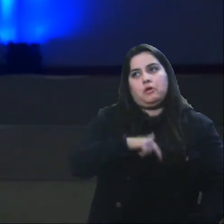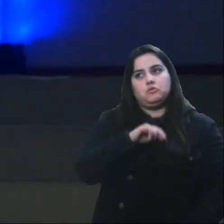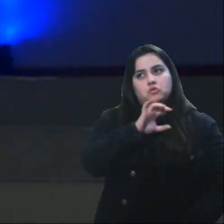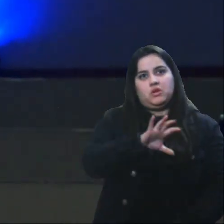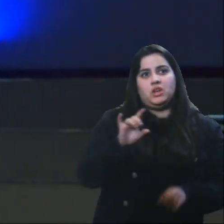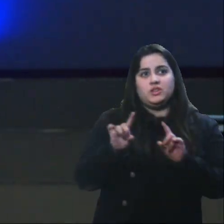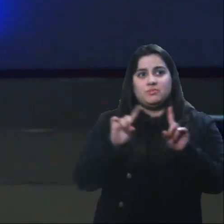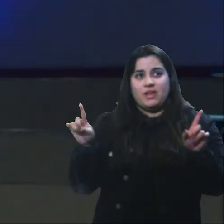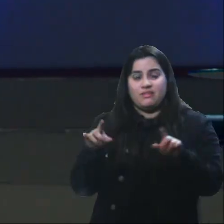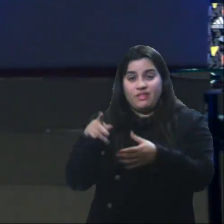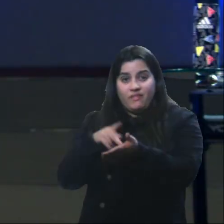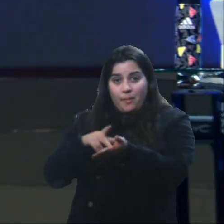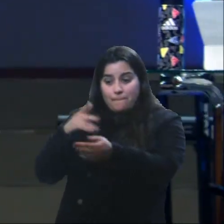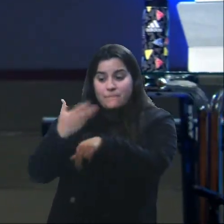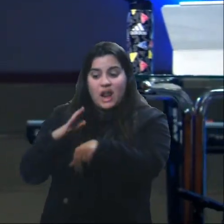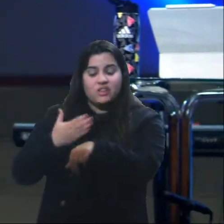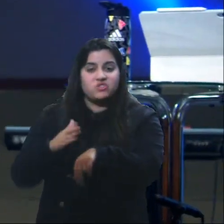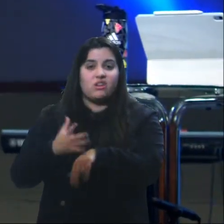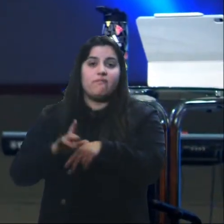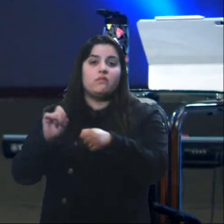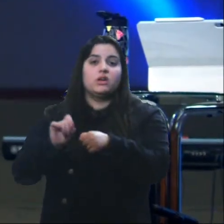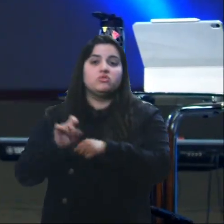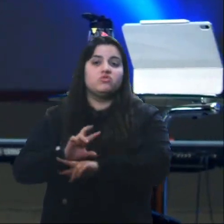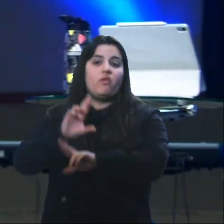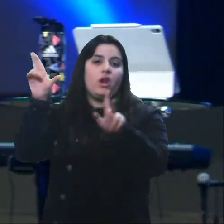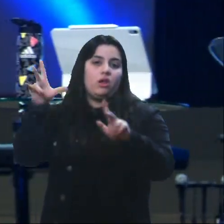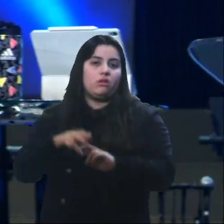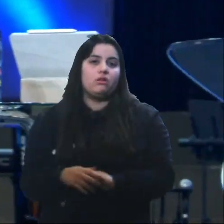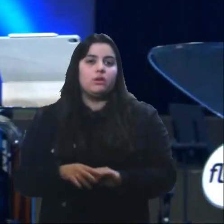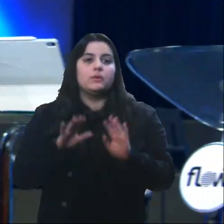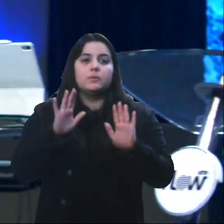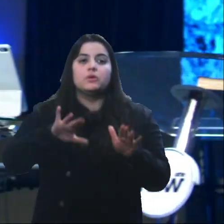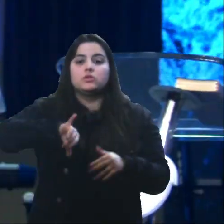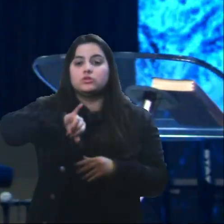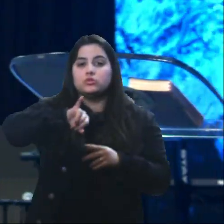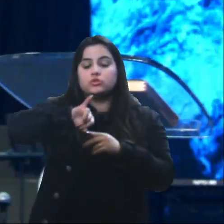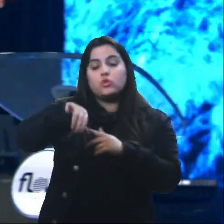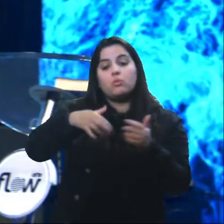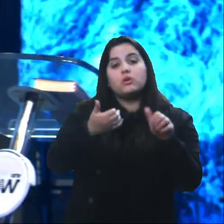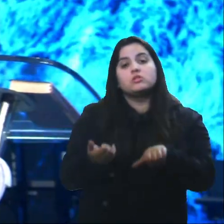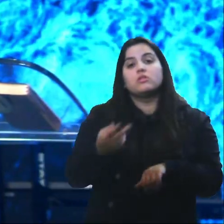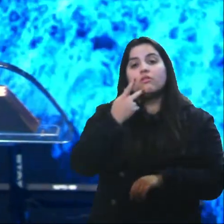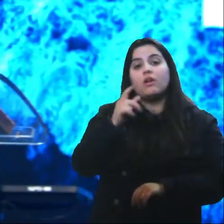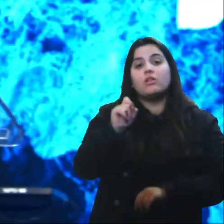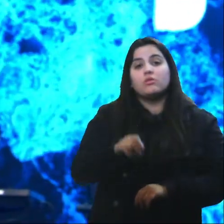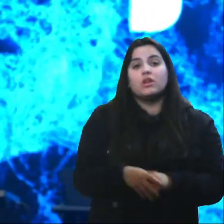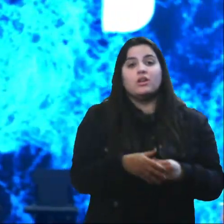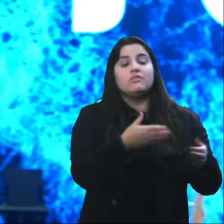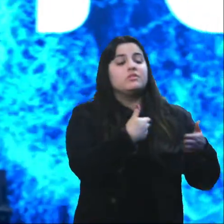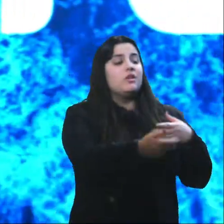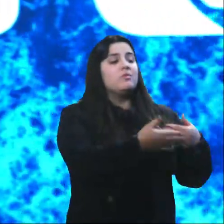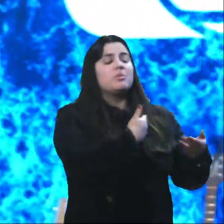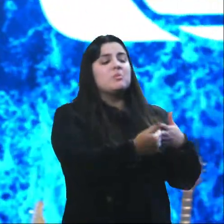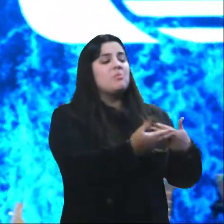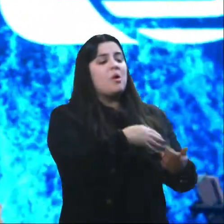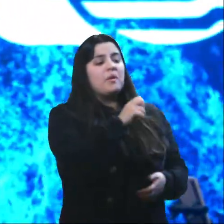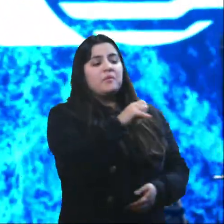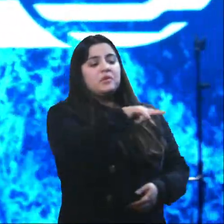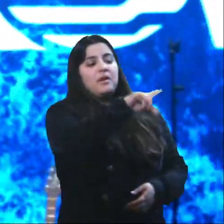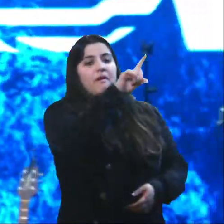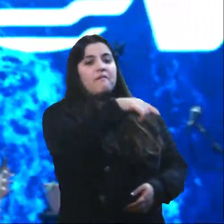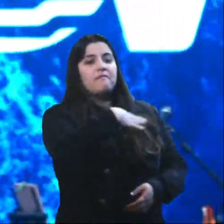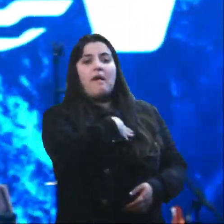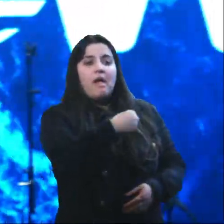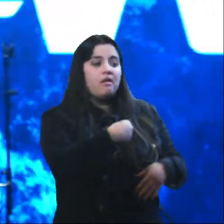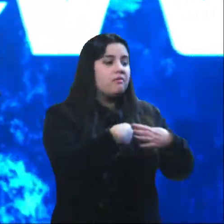faz. E aí João Batista começa a falar para essas pessoas, ei, não importa de quem você é filho, você tem que crer no Filho de Deus que está